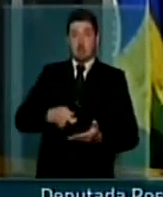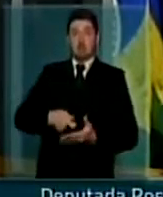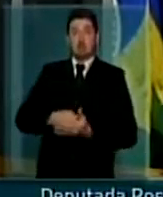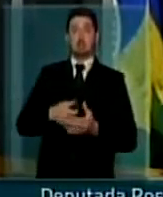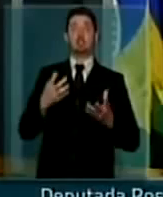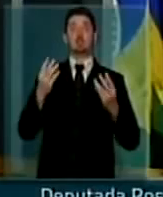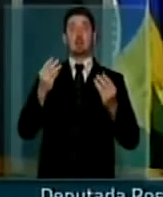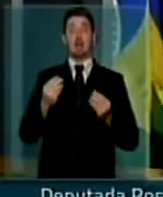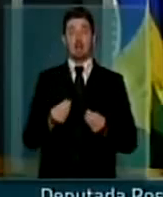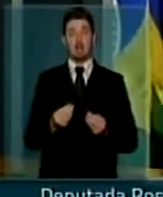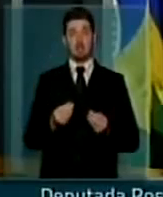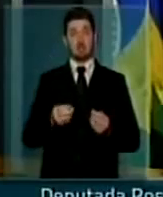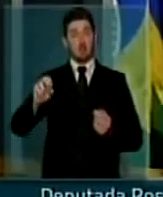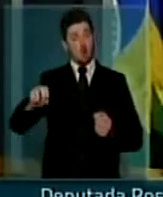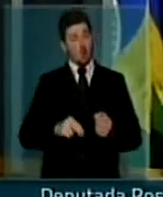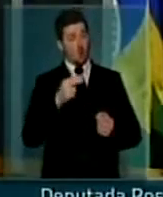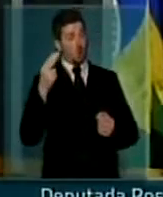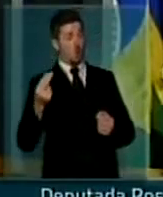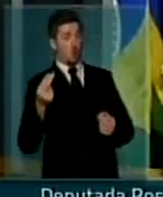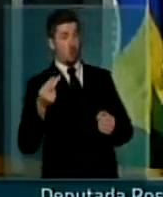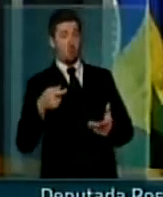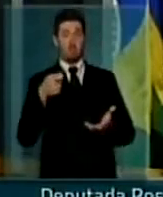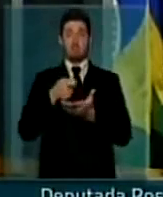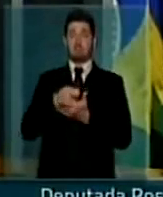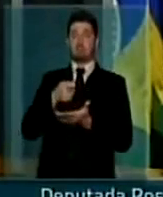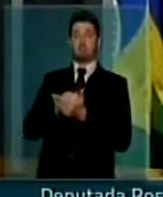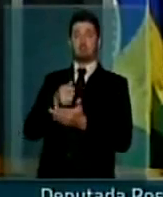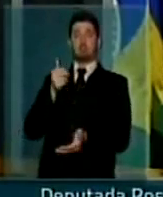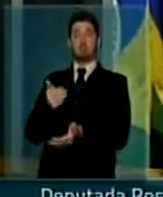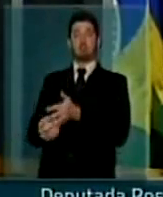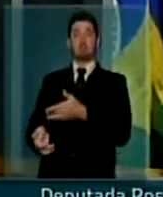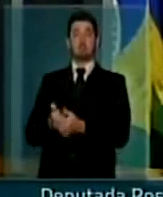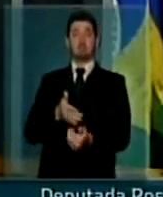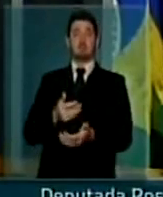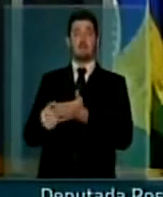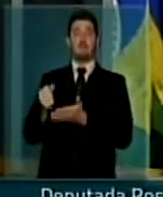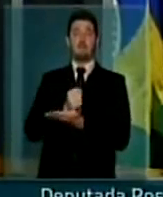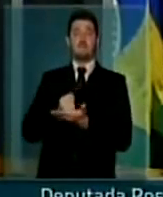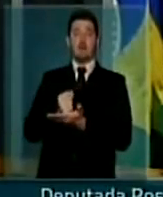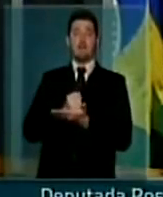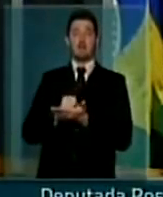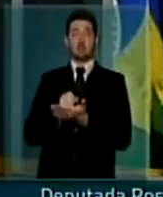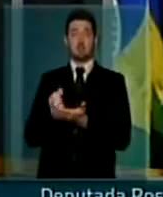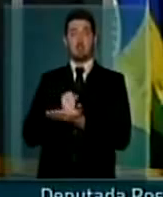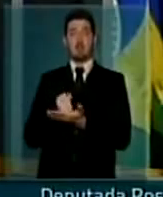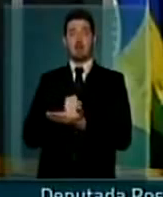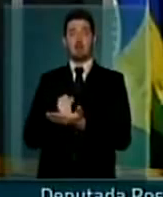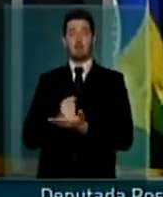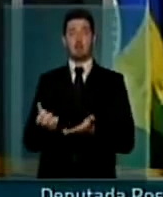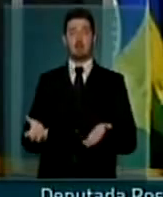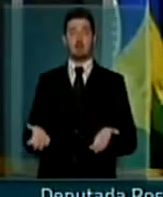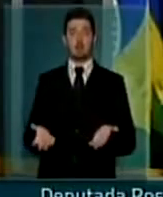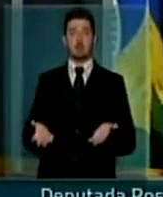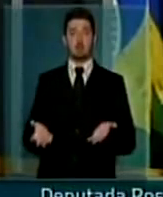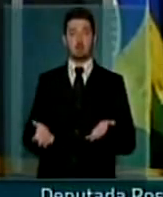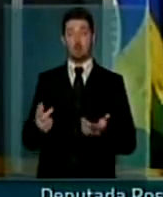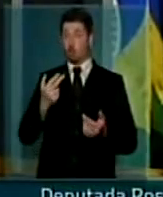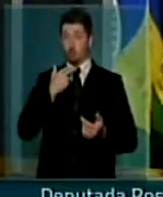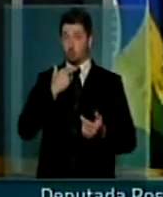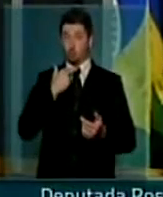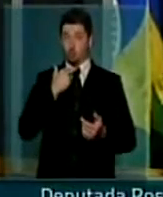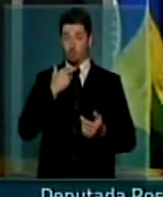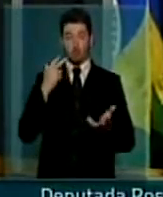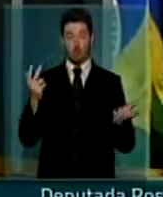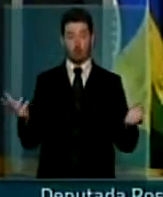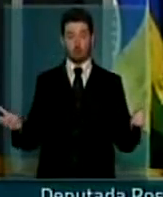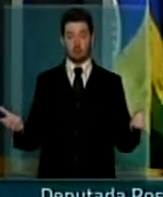do remédio convencional, ou exige de menos das farmácias de manipulação e herbanário. O que nós não